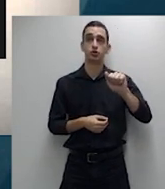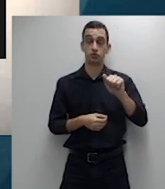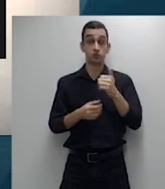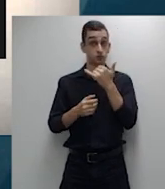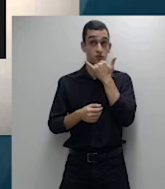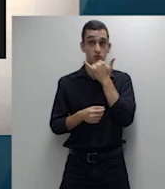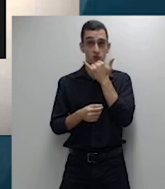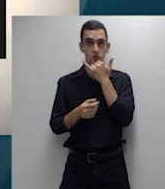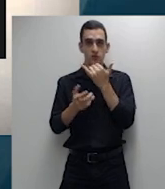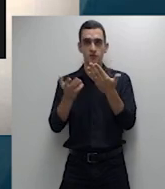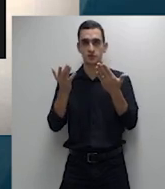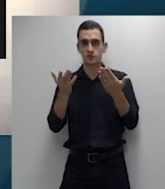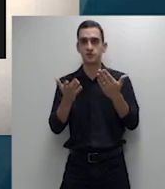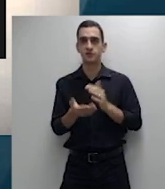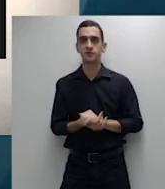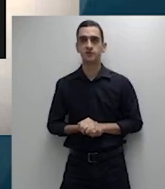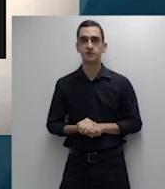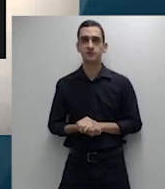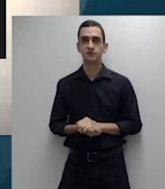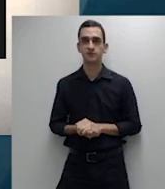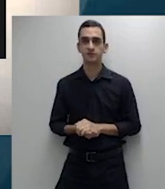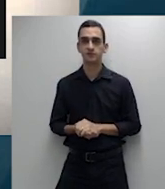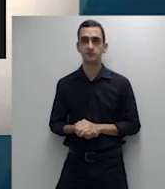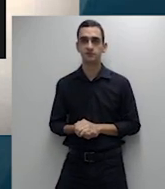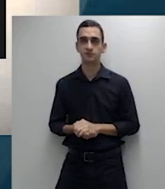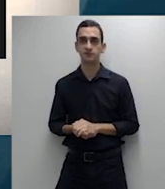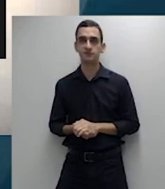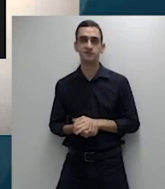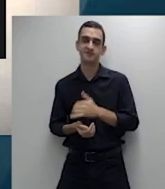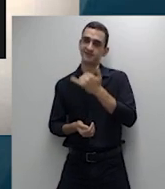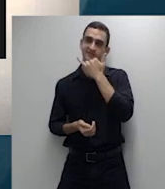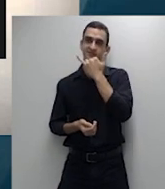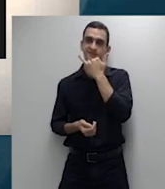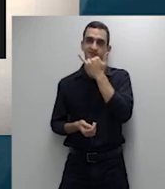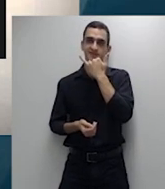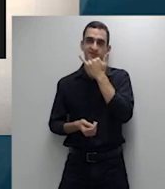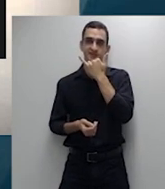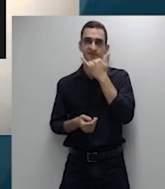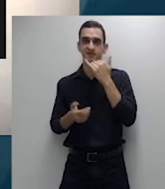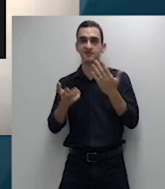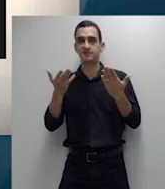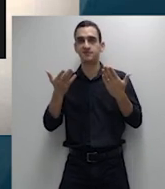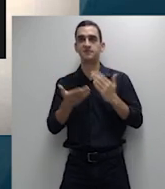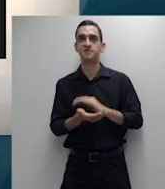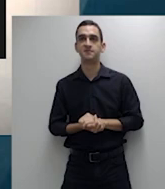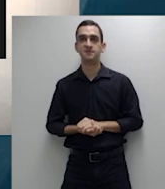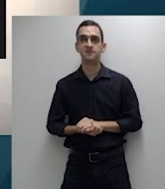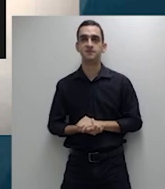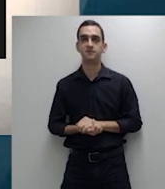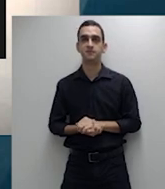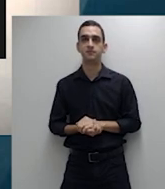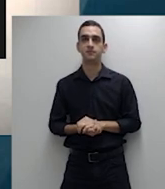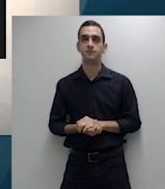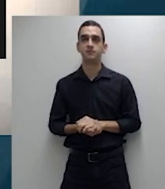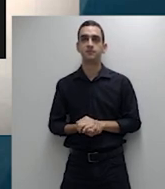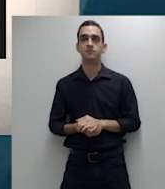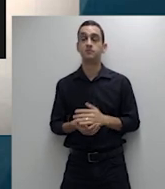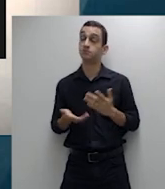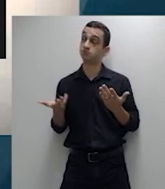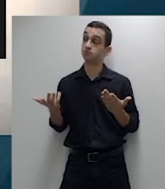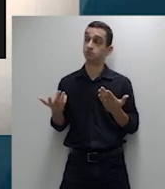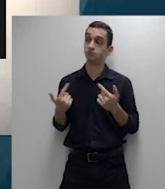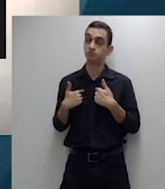excluiu proteger foi pelo gigante do ERP aí chocolate Eita Regina eu eu